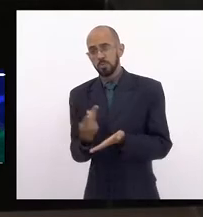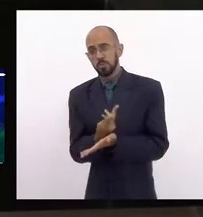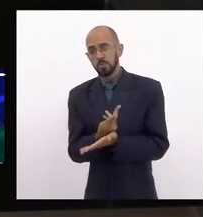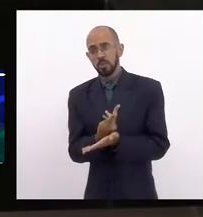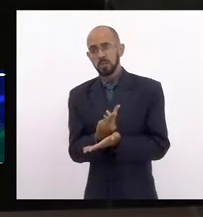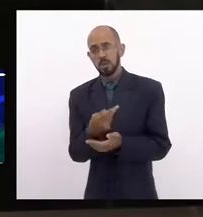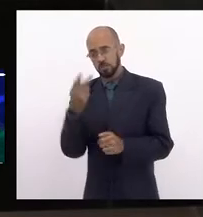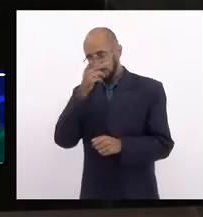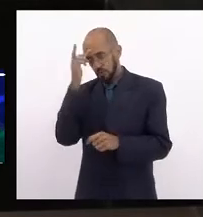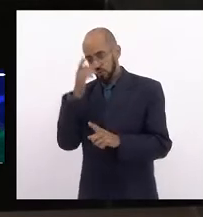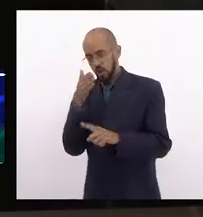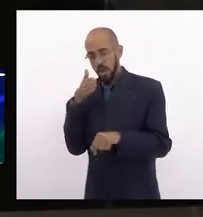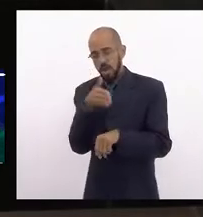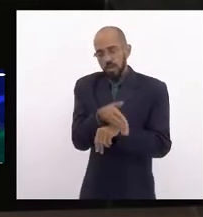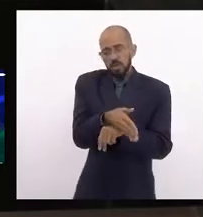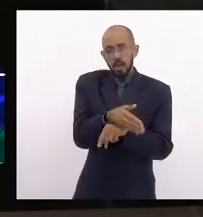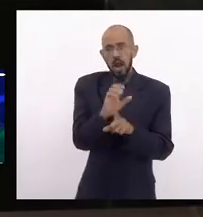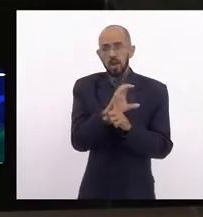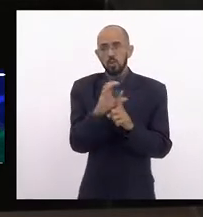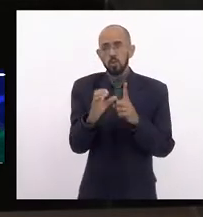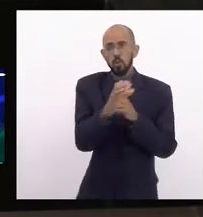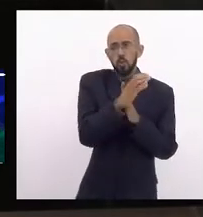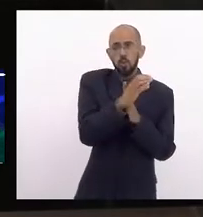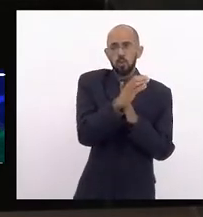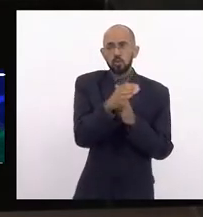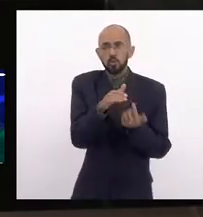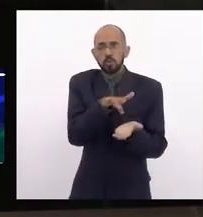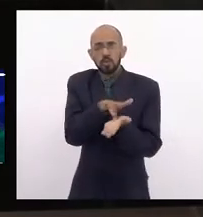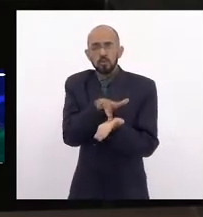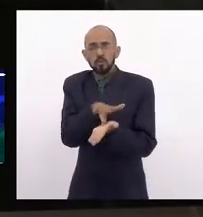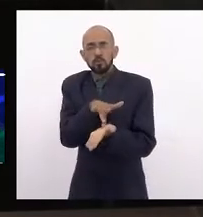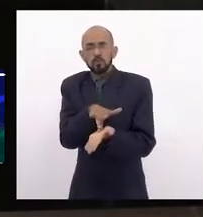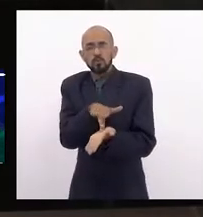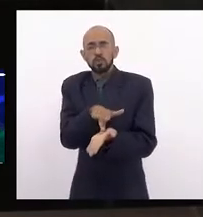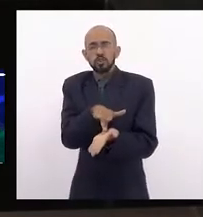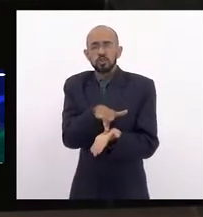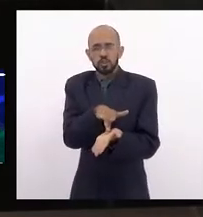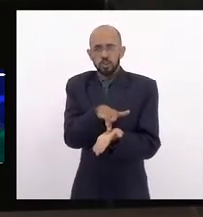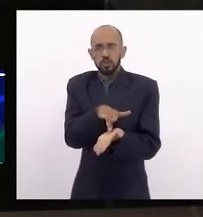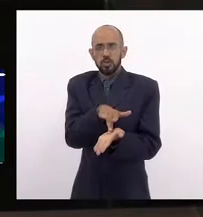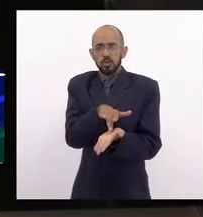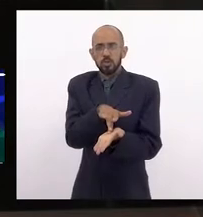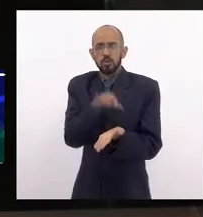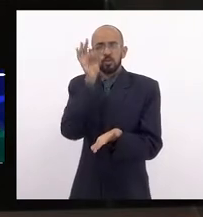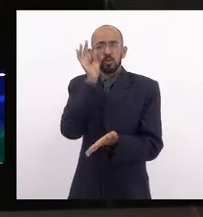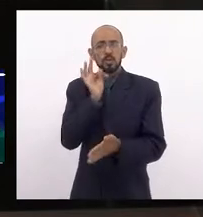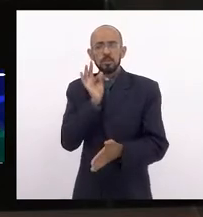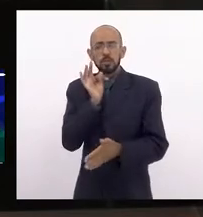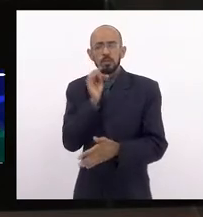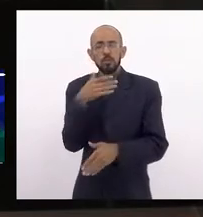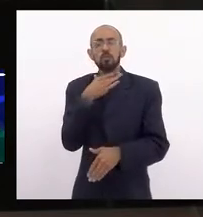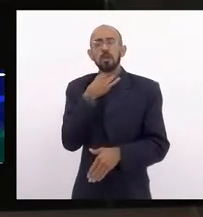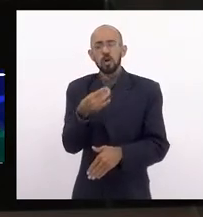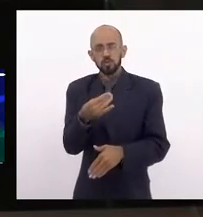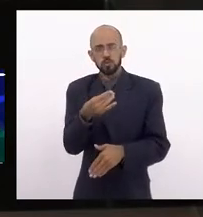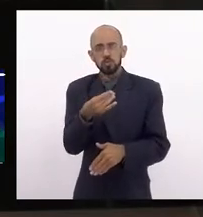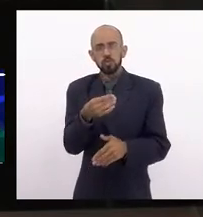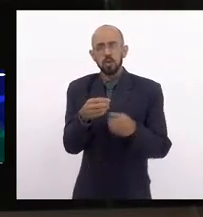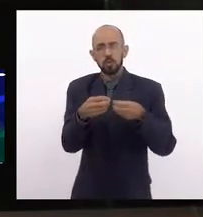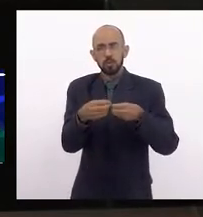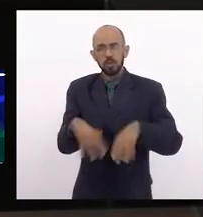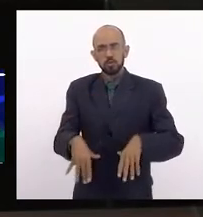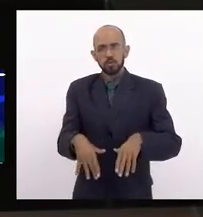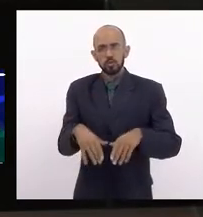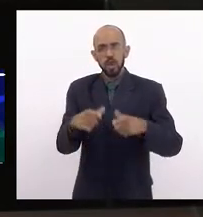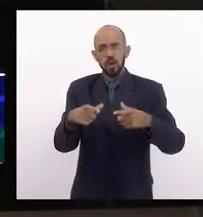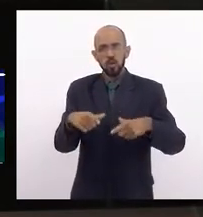propositalmente for já se sabe como são os desonestos forjar um testemunho falso e assim prejudicar